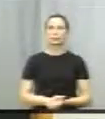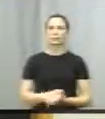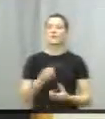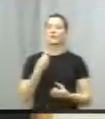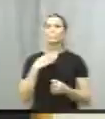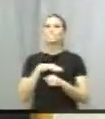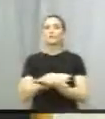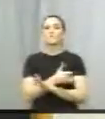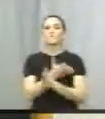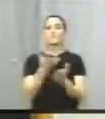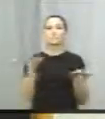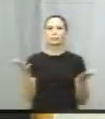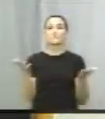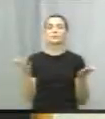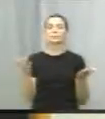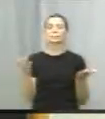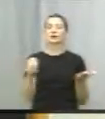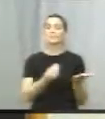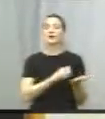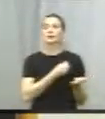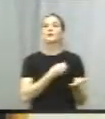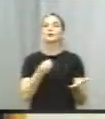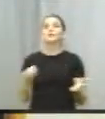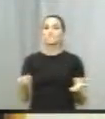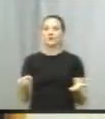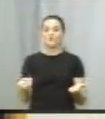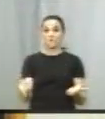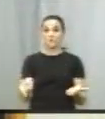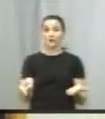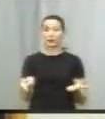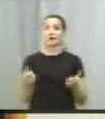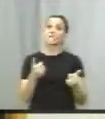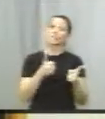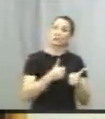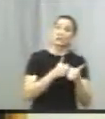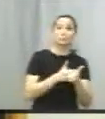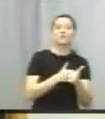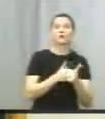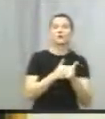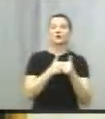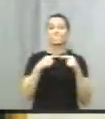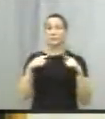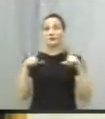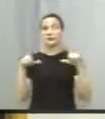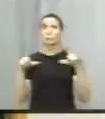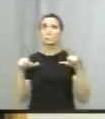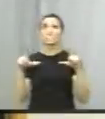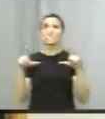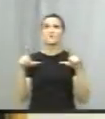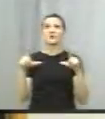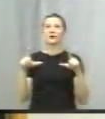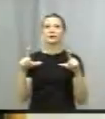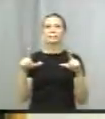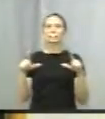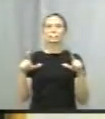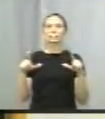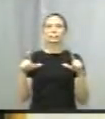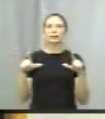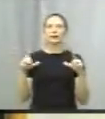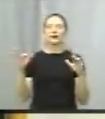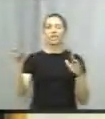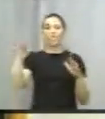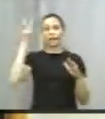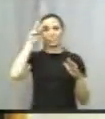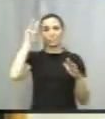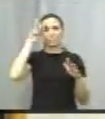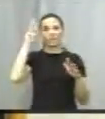Boa noite a todos vocês que estão aqui presentes, a todos aqueles que nos acompanham. Eu, nessa